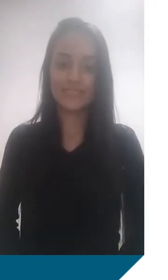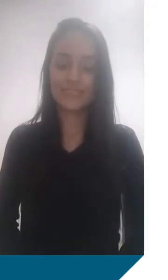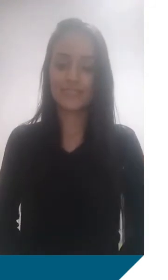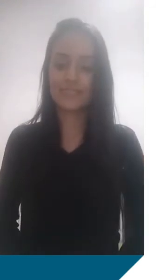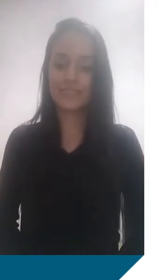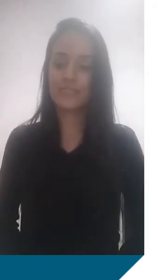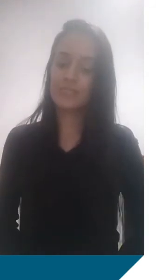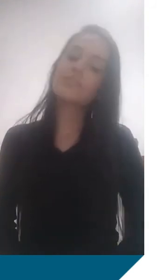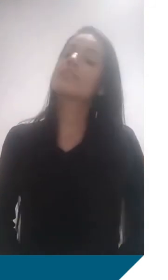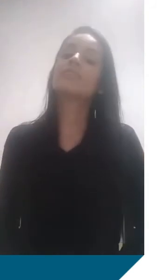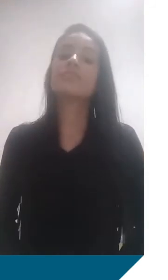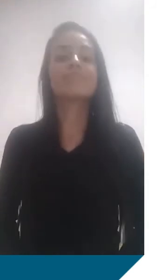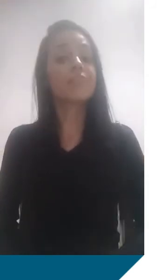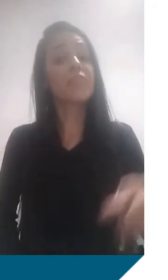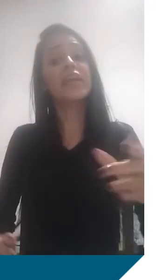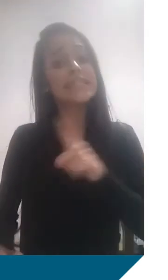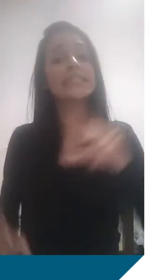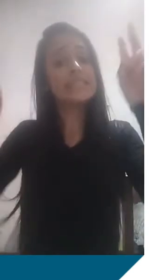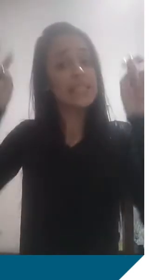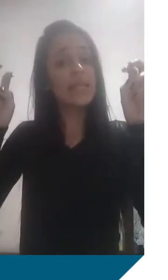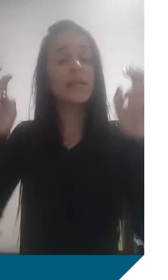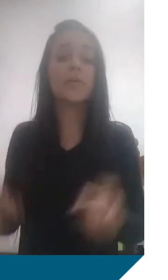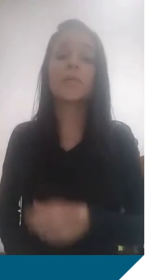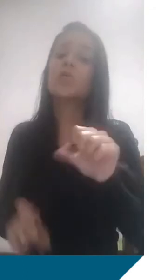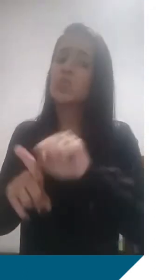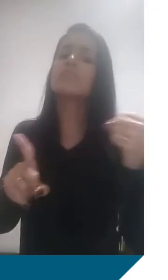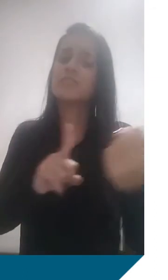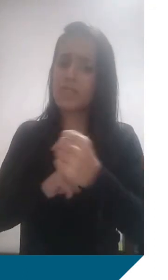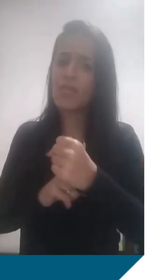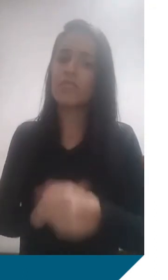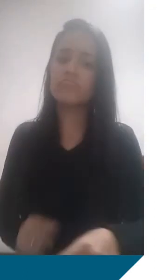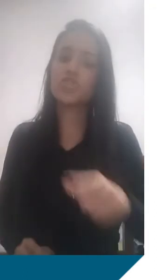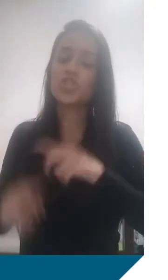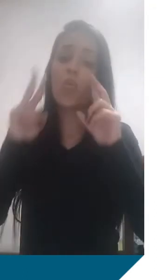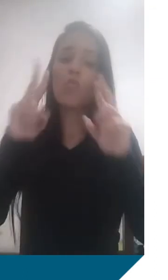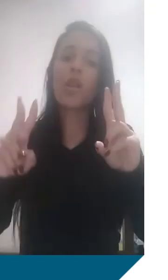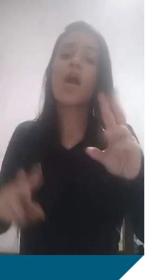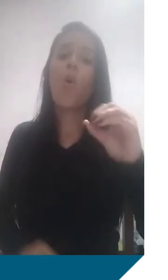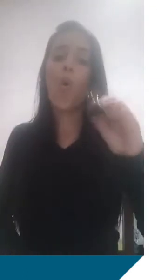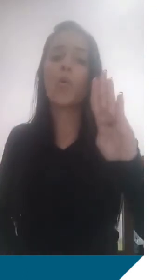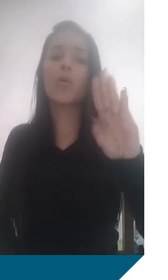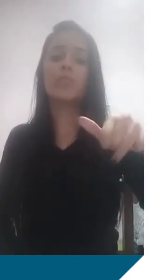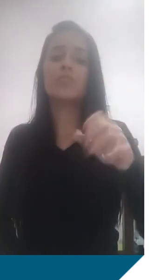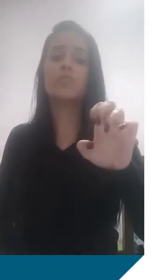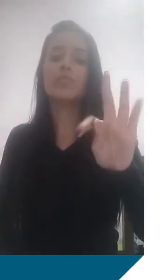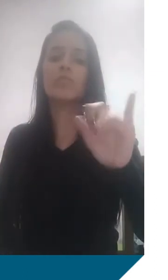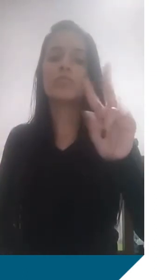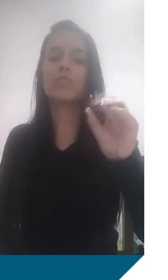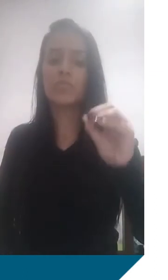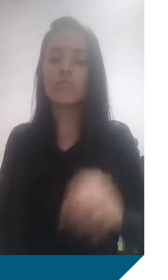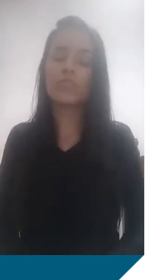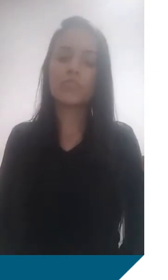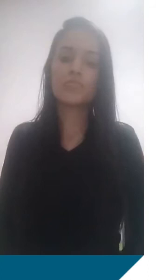Tinham temáticas mais sociais, com um olhar objetivo já mais para a realidade, já tinha uma certa transição